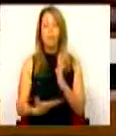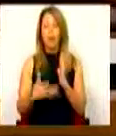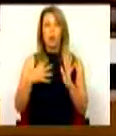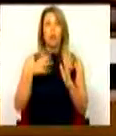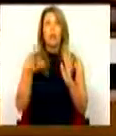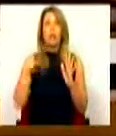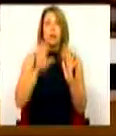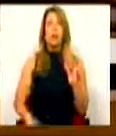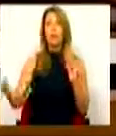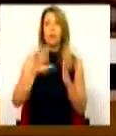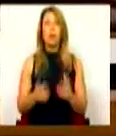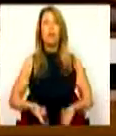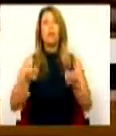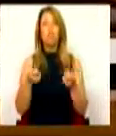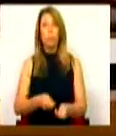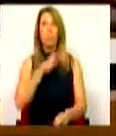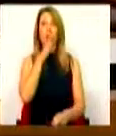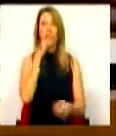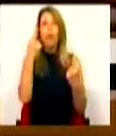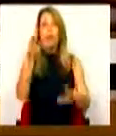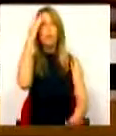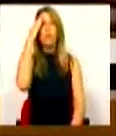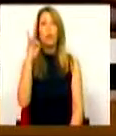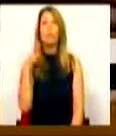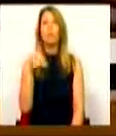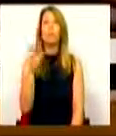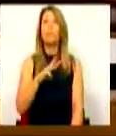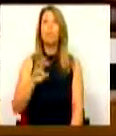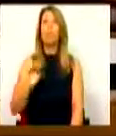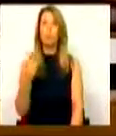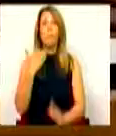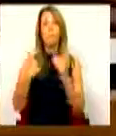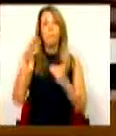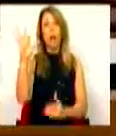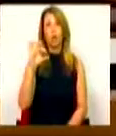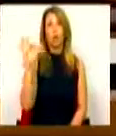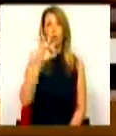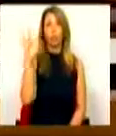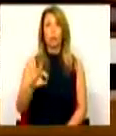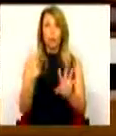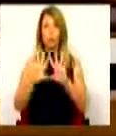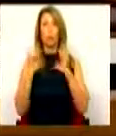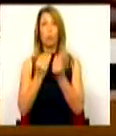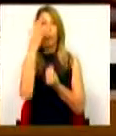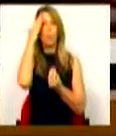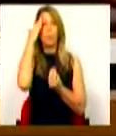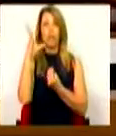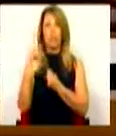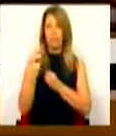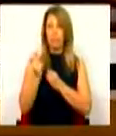que para a ferrovia estão previstos mais de 4 mil milhões de euros, cerca de 18% do total global previsto para a próxima